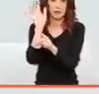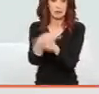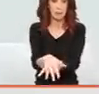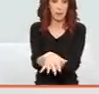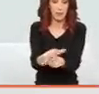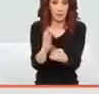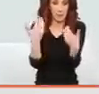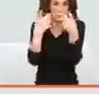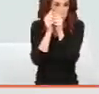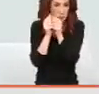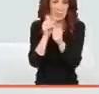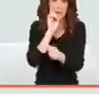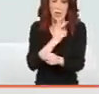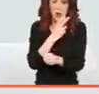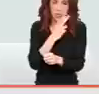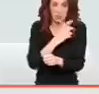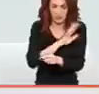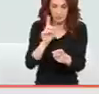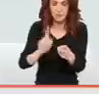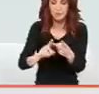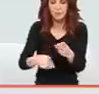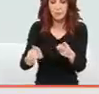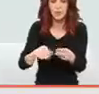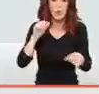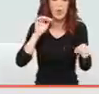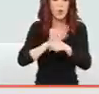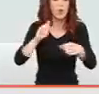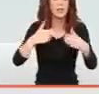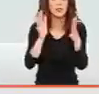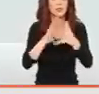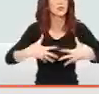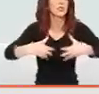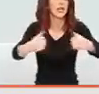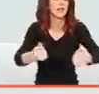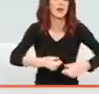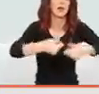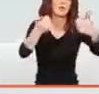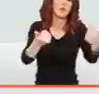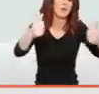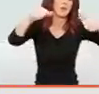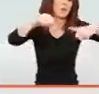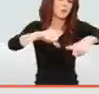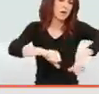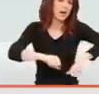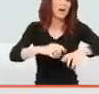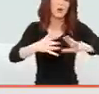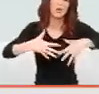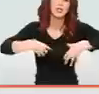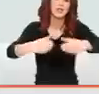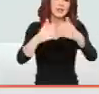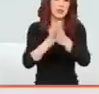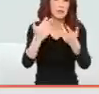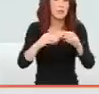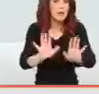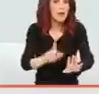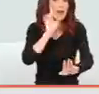Para tapar a medonha. Então é assim, o mar leva tudo, o que é mau. Ah, pois o mar leva tudo, o que é mau. Menos a medonha.